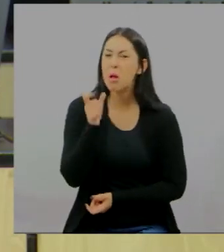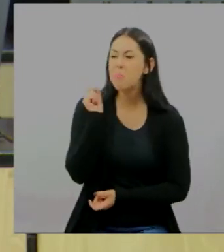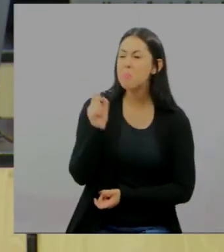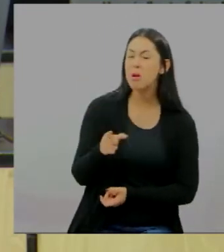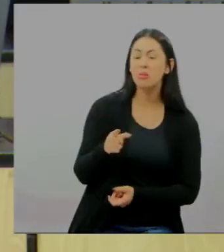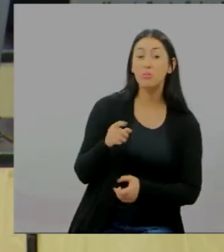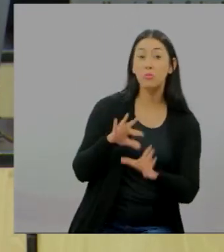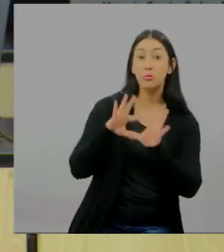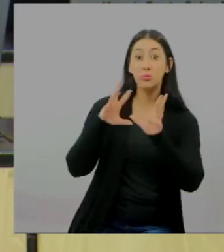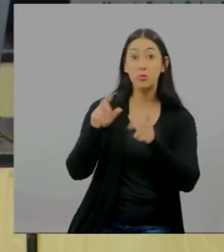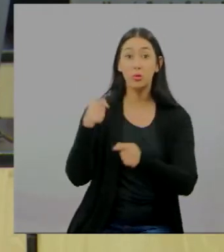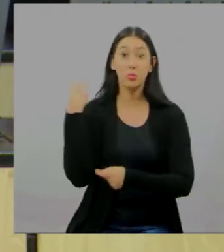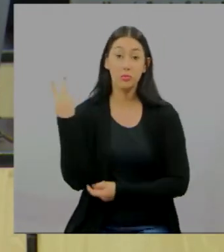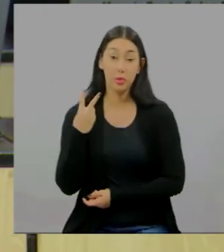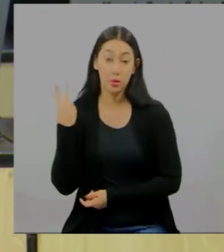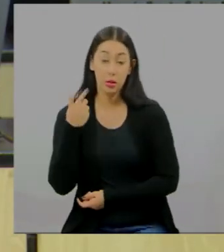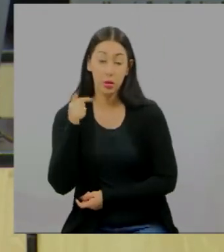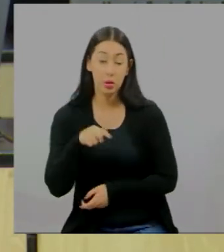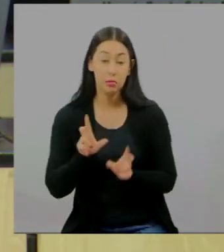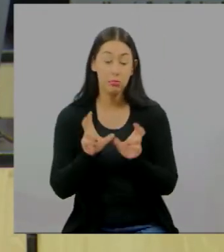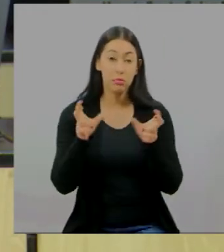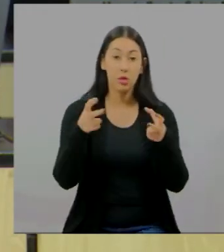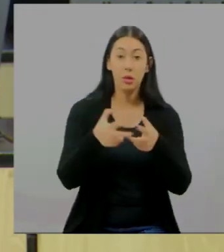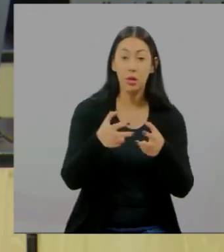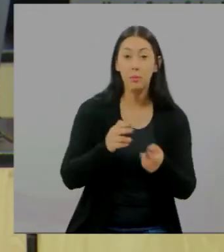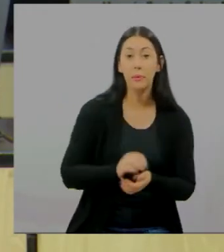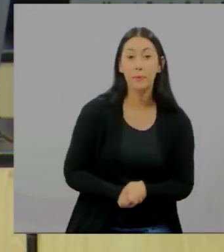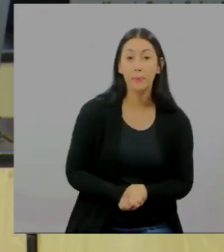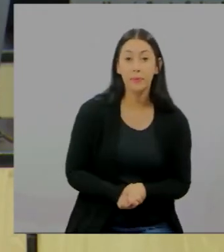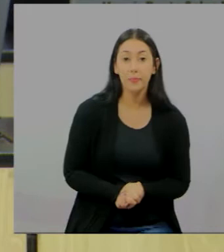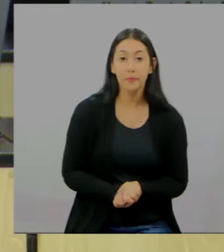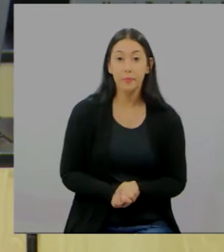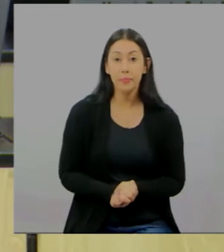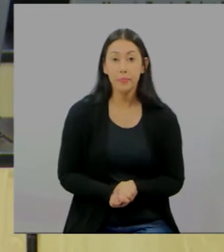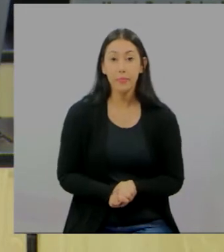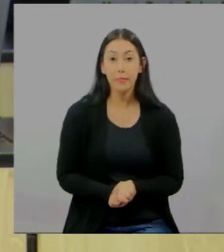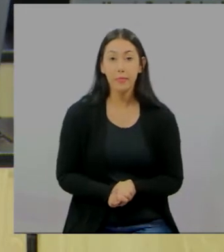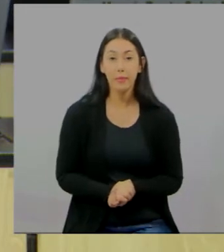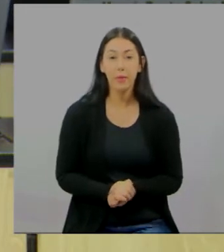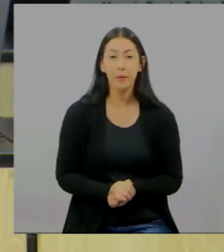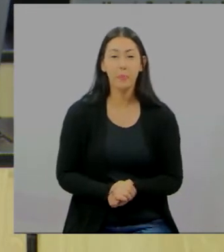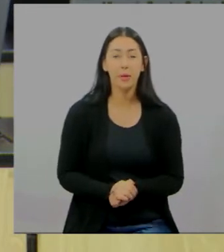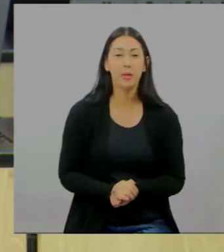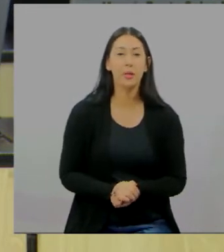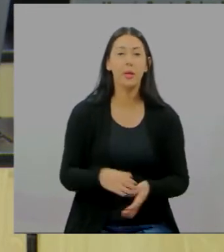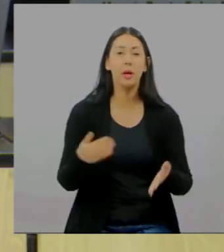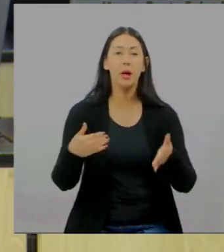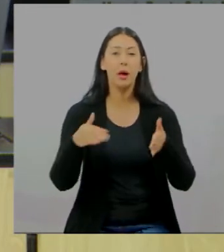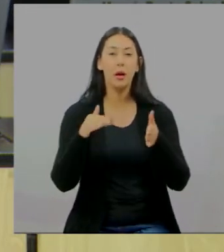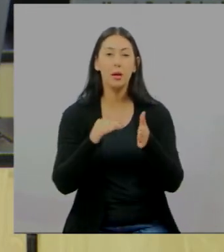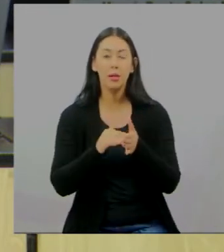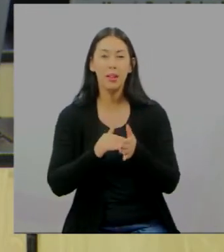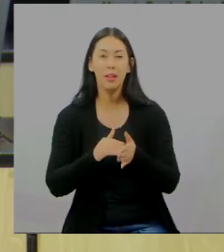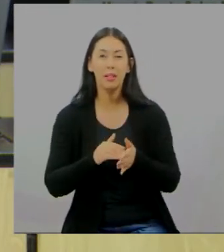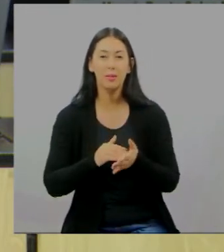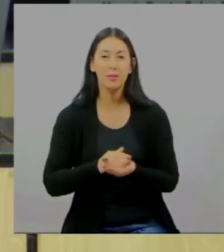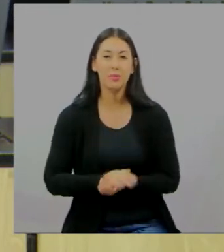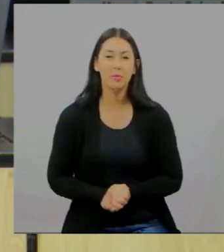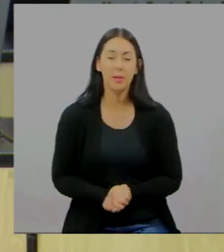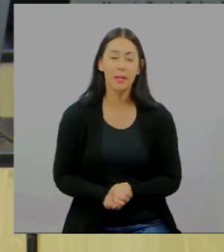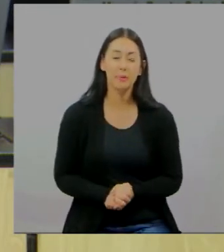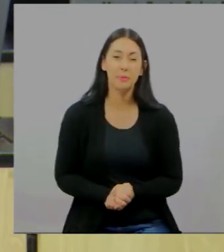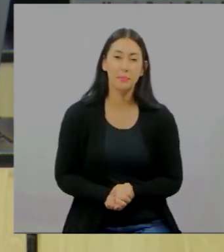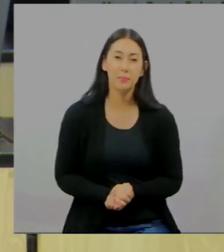insultos aos vereadores desta Casa Legislativa, razão pela qual, inclusive, mereceu uma moção de repúdio, assinada por todos os vereadores,